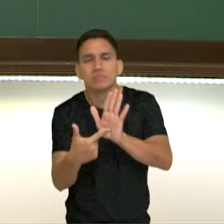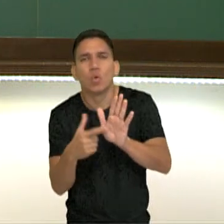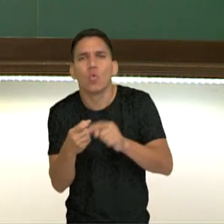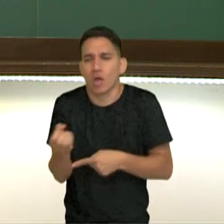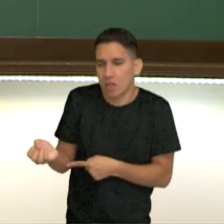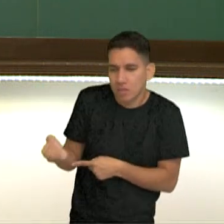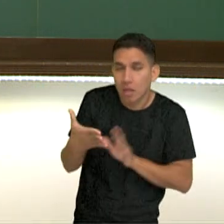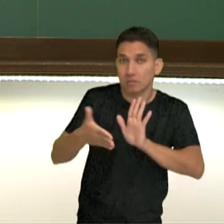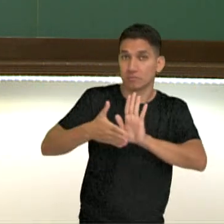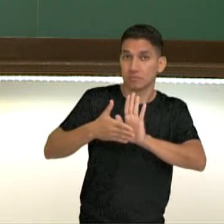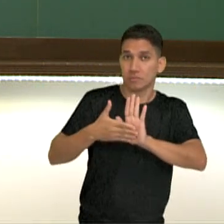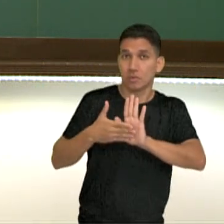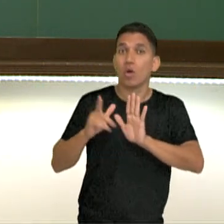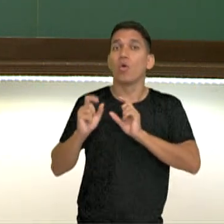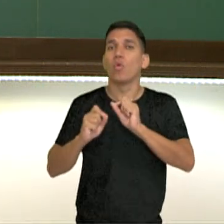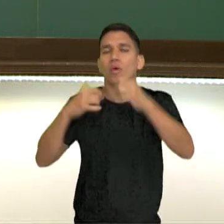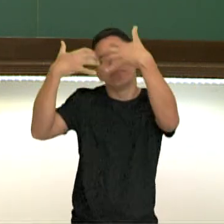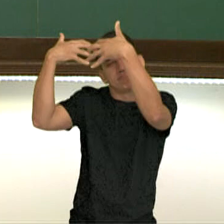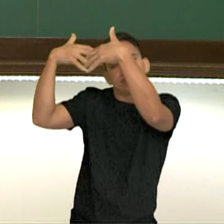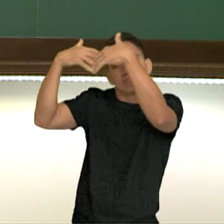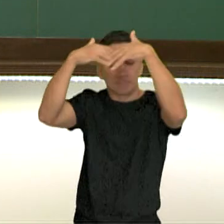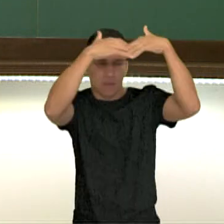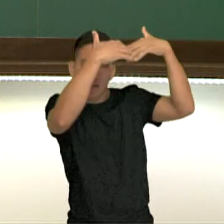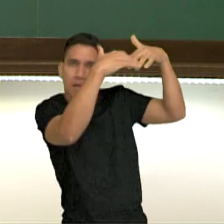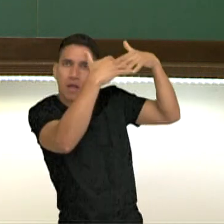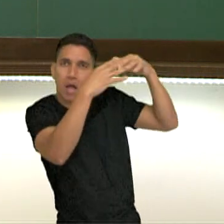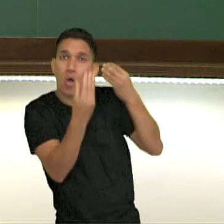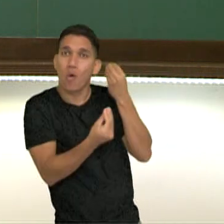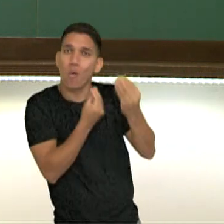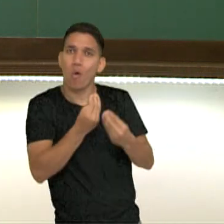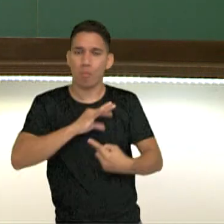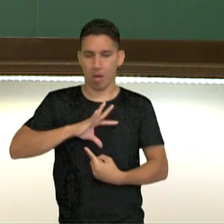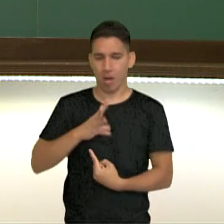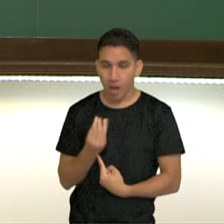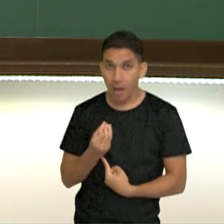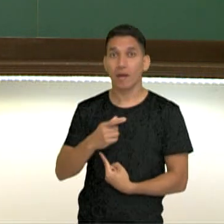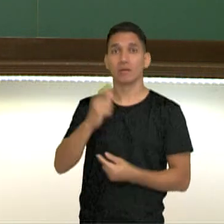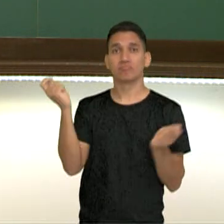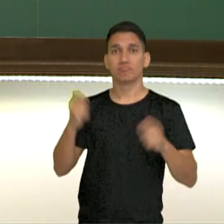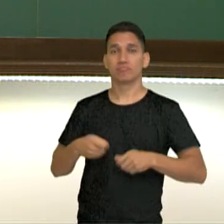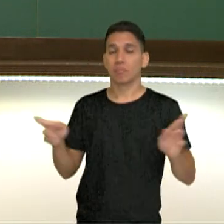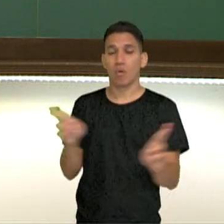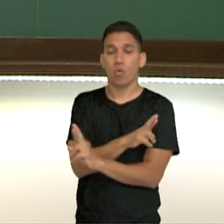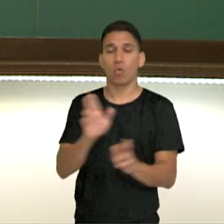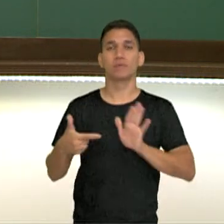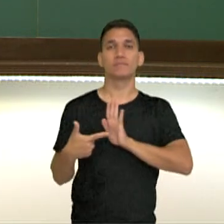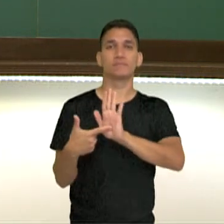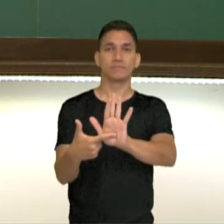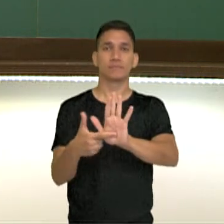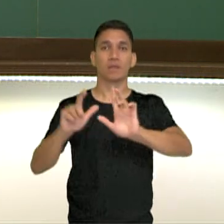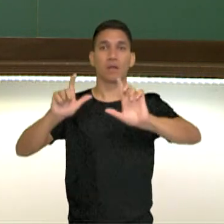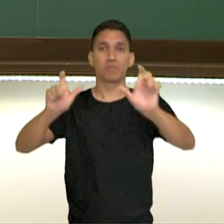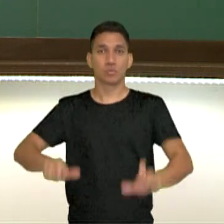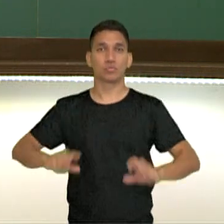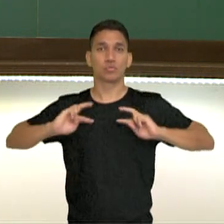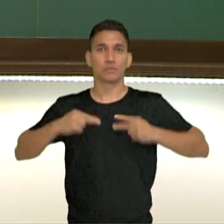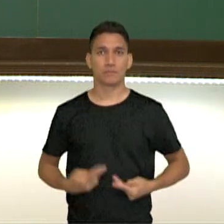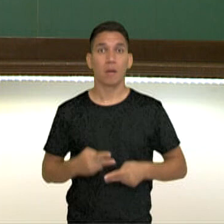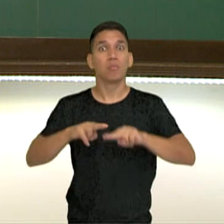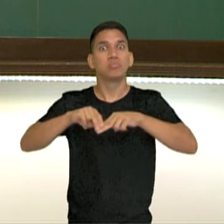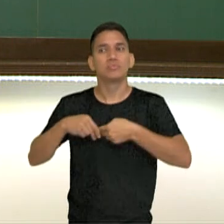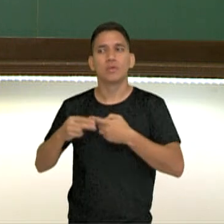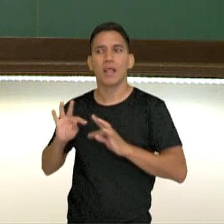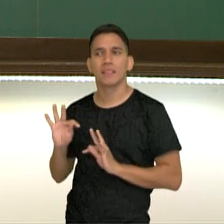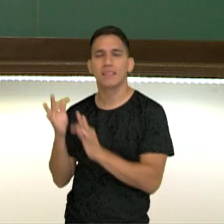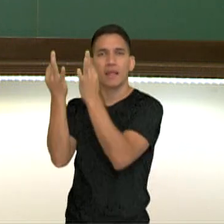novas propostas de pensar a arte e as relações humanas. Com isso, a tecnologia vai exercer um